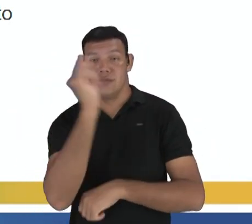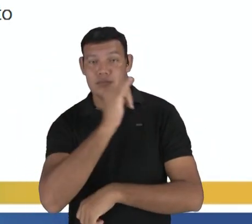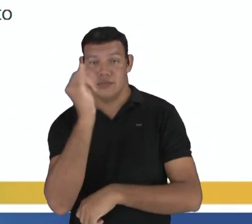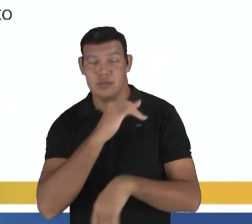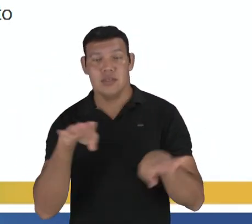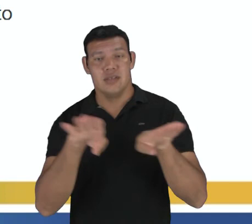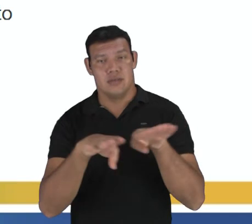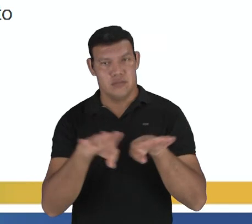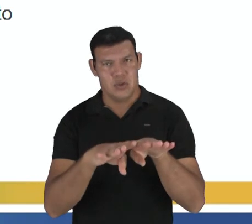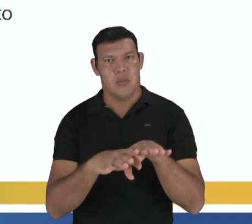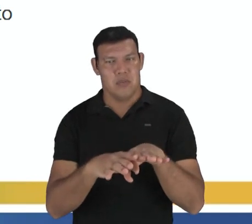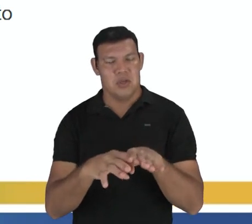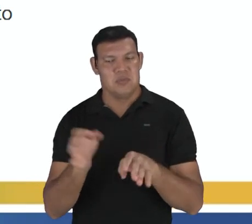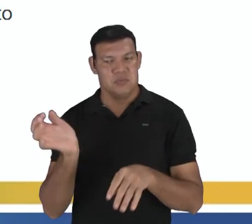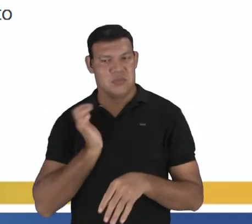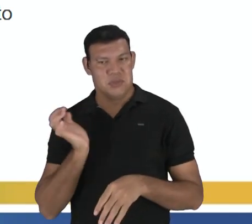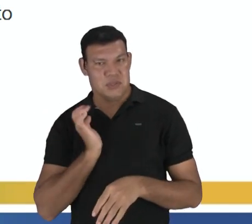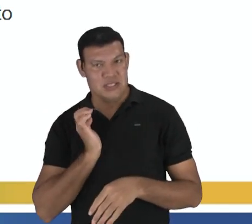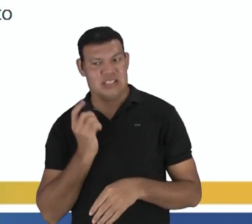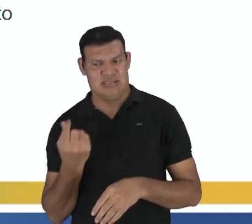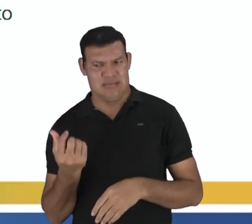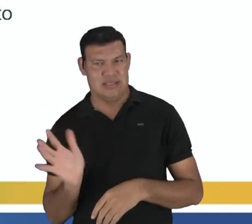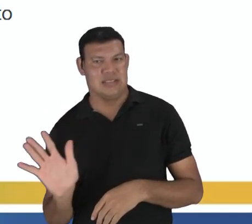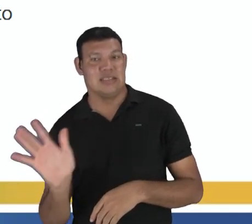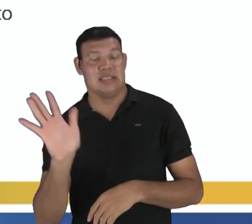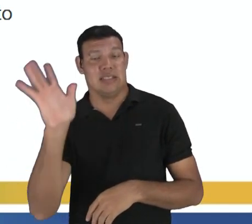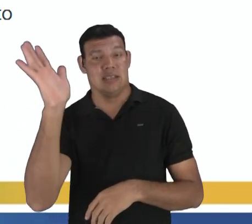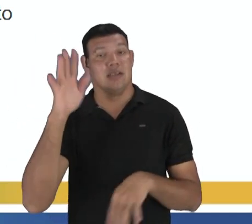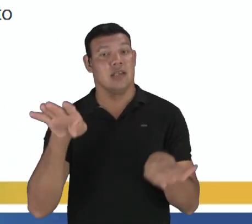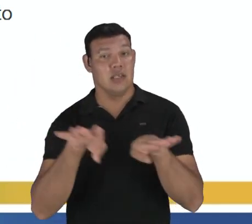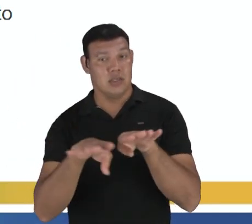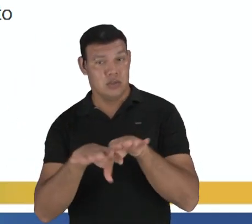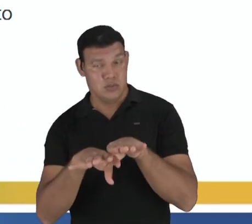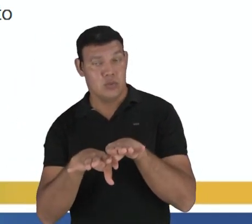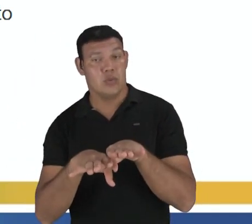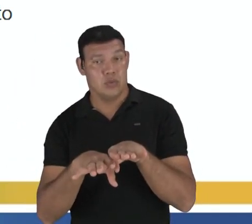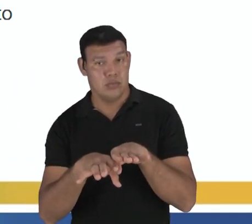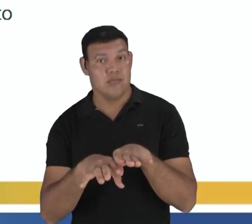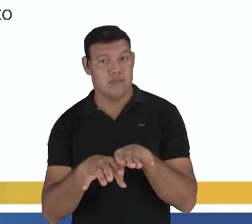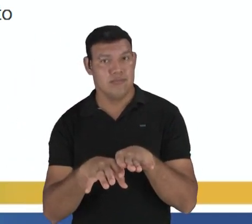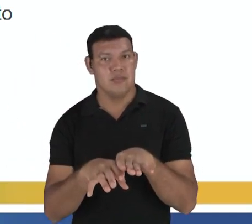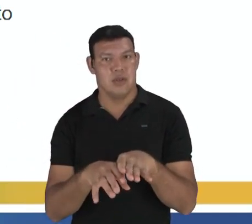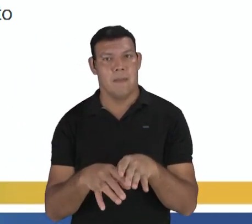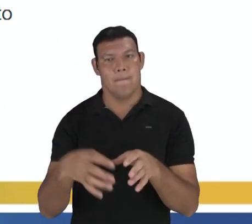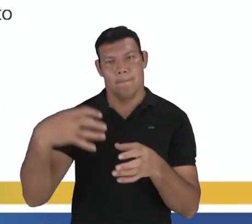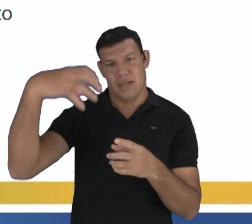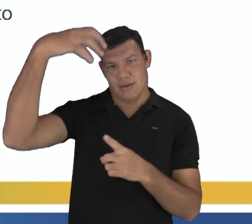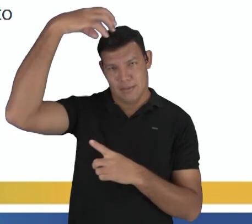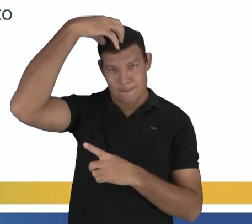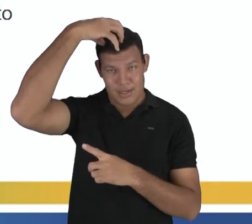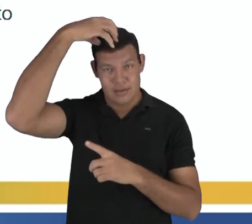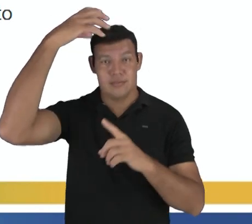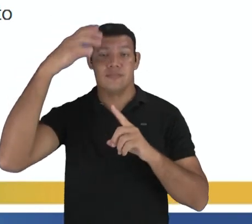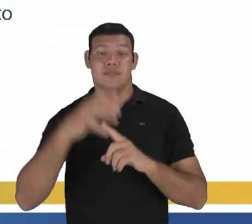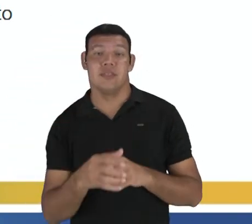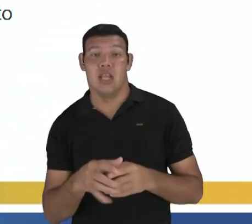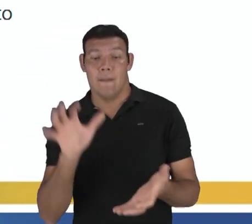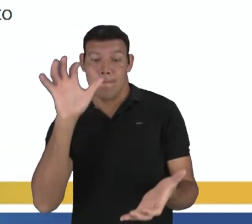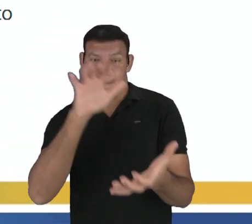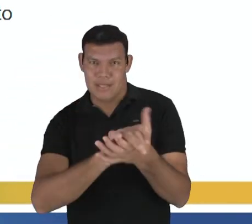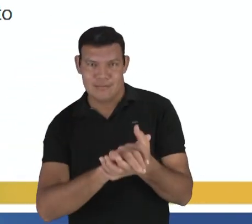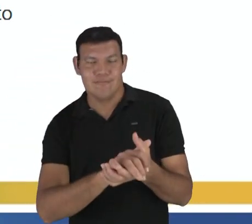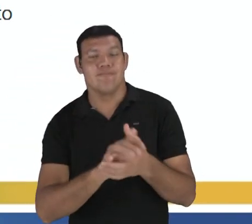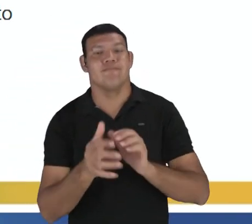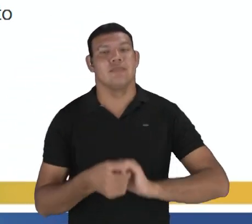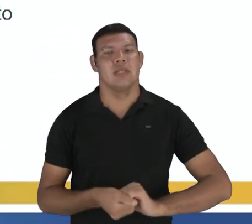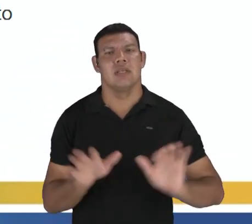um produto de luxo, extremamente caro, chegando a configurar nos dotes de princesas casadoiras, né? Então